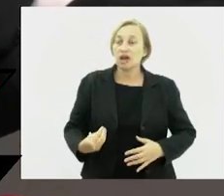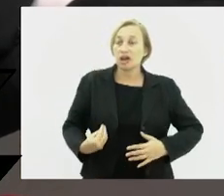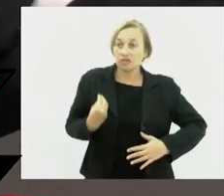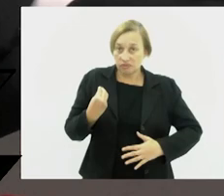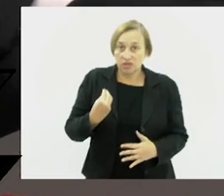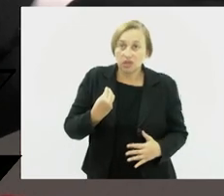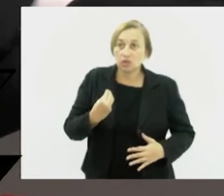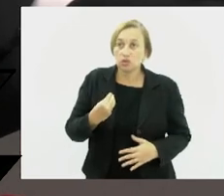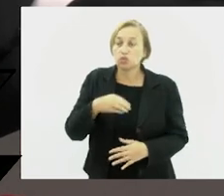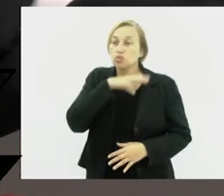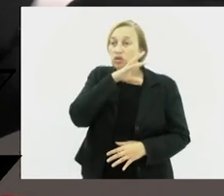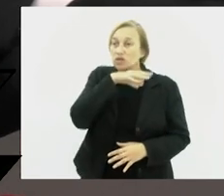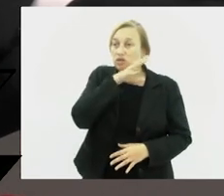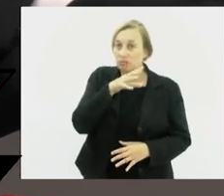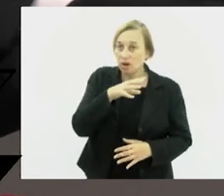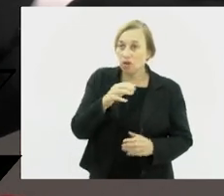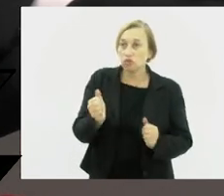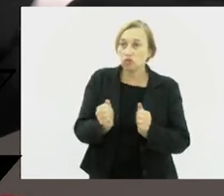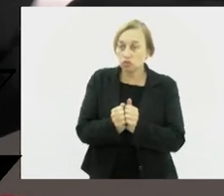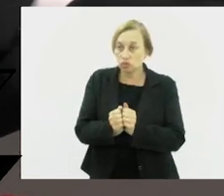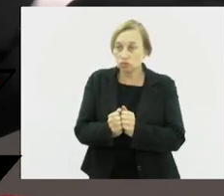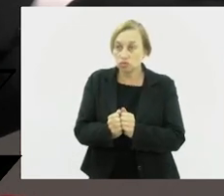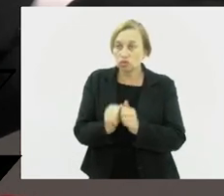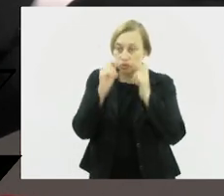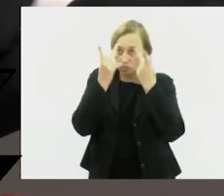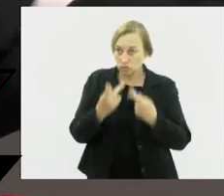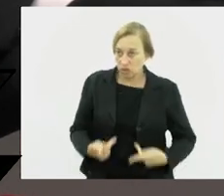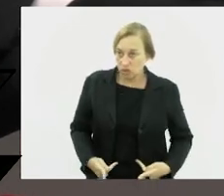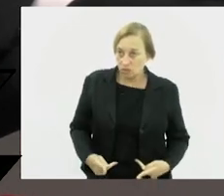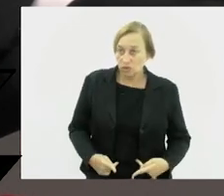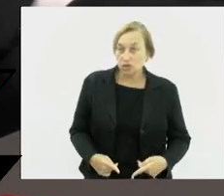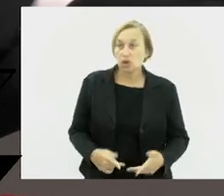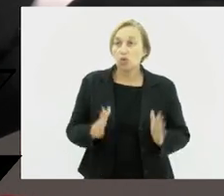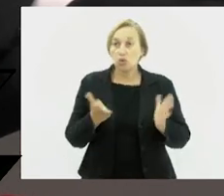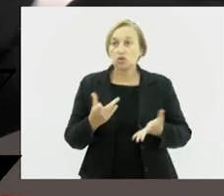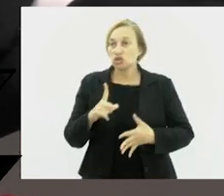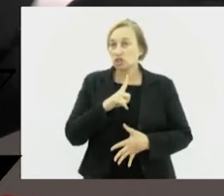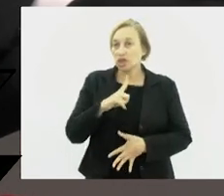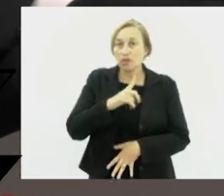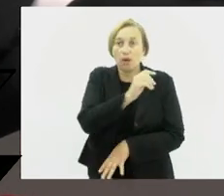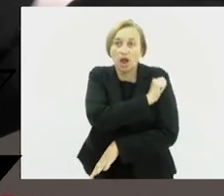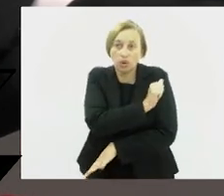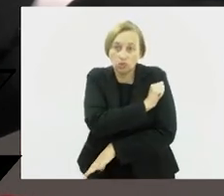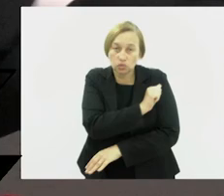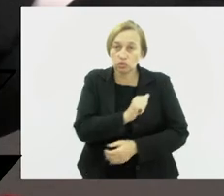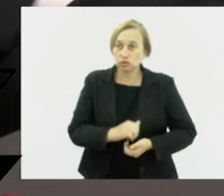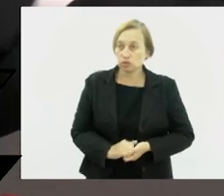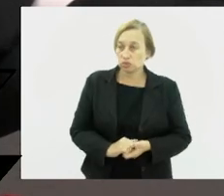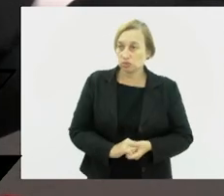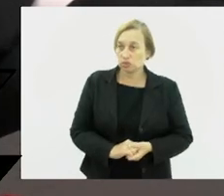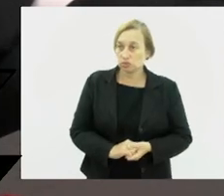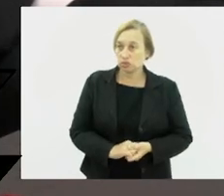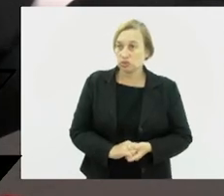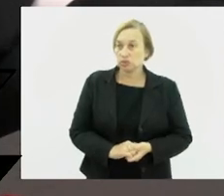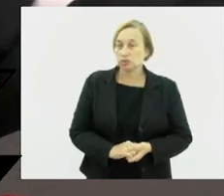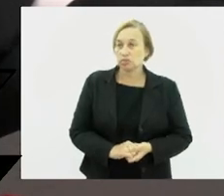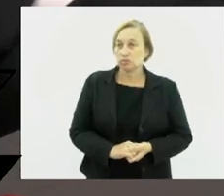A humanização das empresas, das pessoas. Né? Hoje eu tenho alunos que